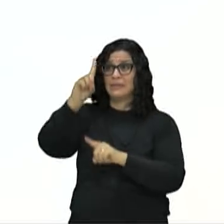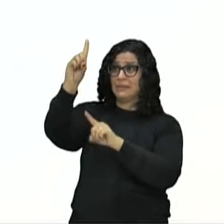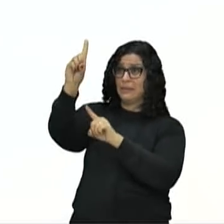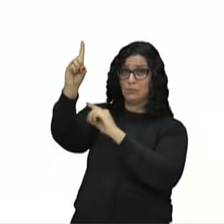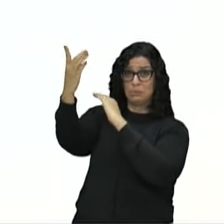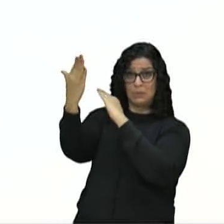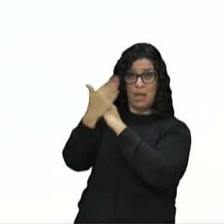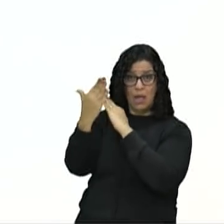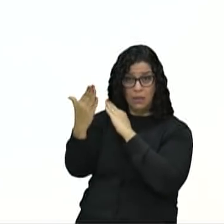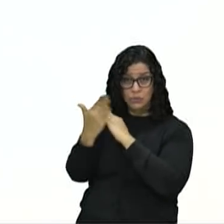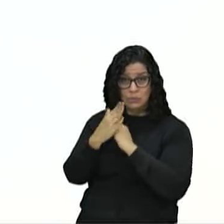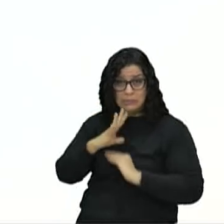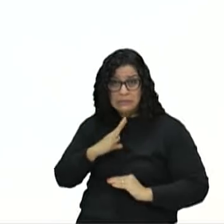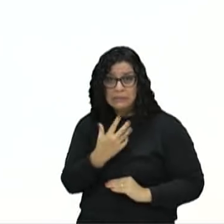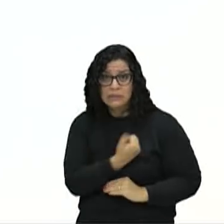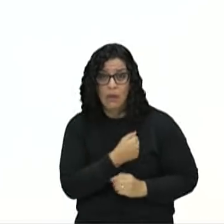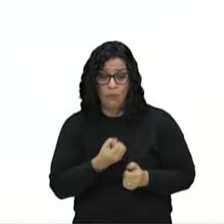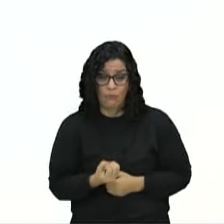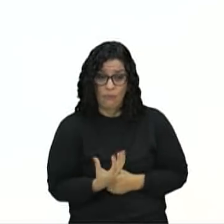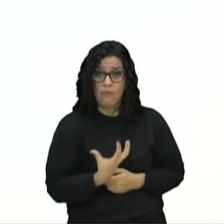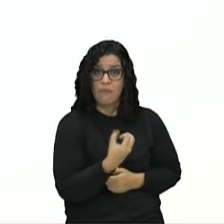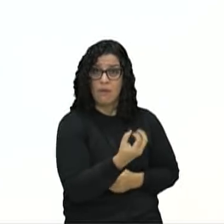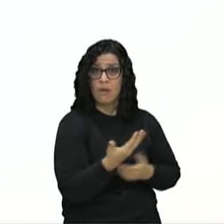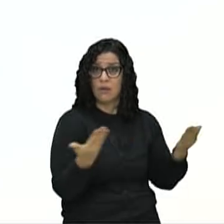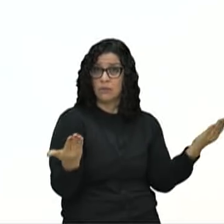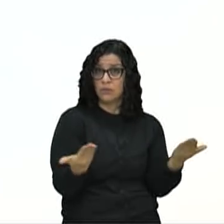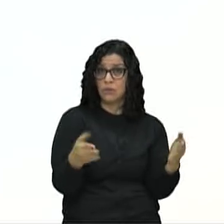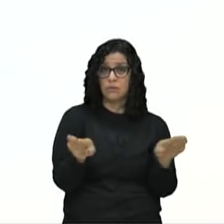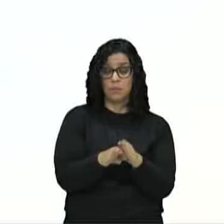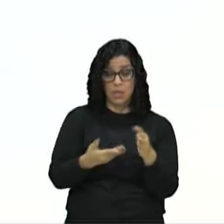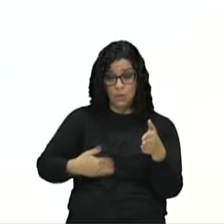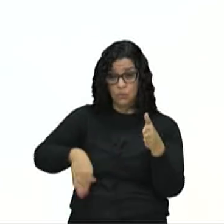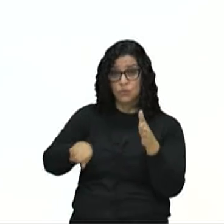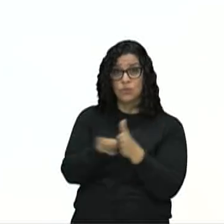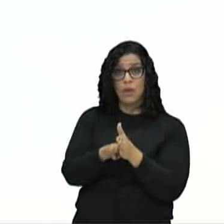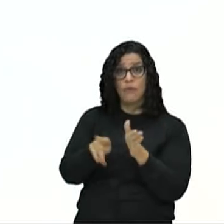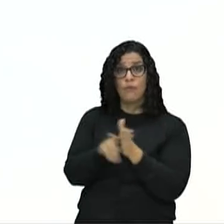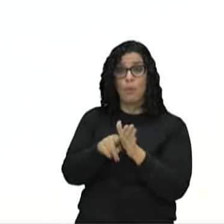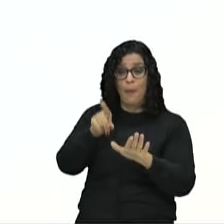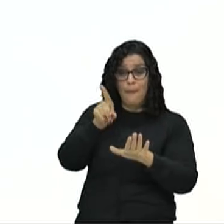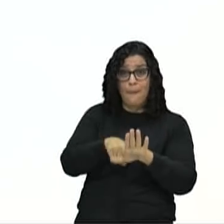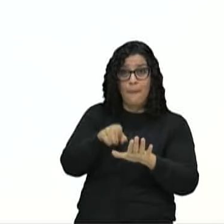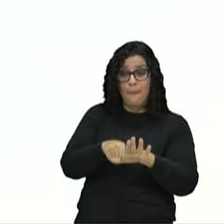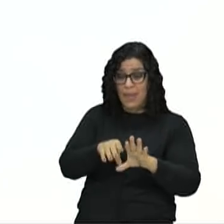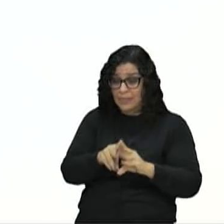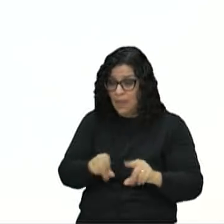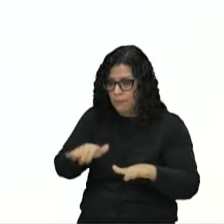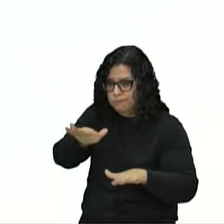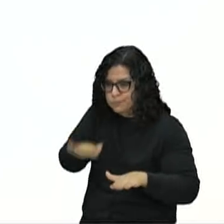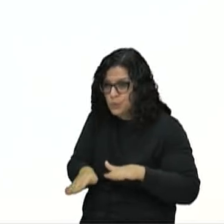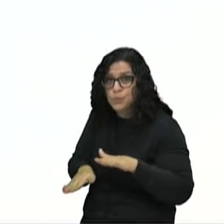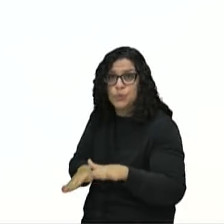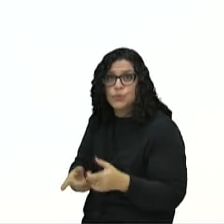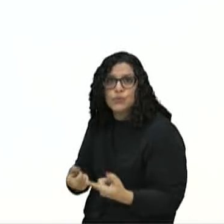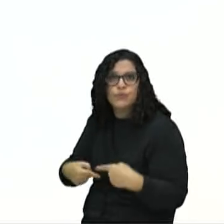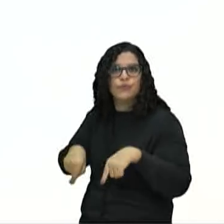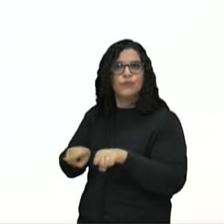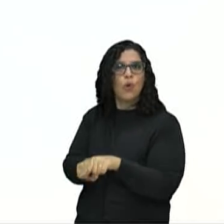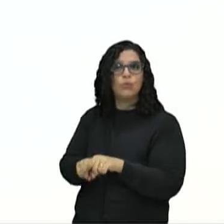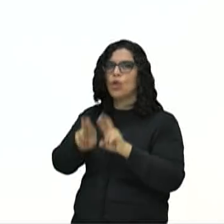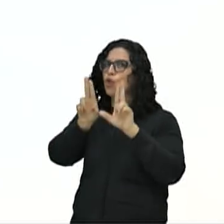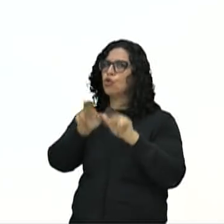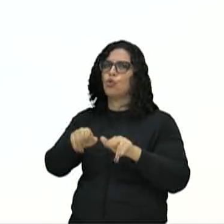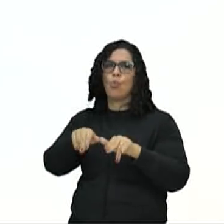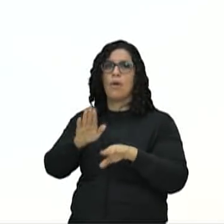me salvasse dessa viagem e eu chegasse a pôr pé em terra, não voltaria em